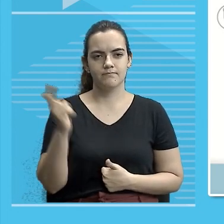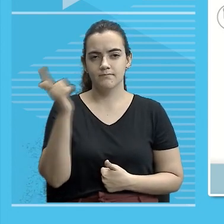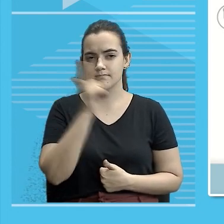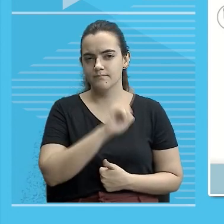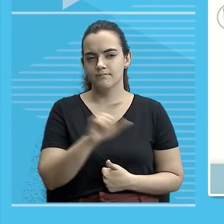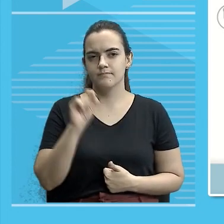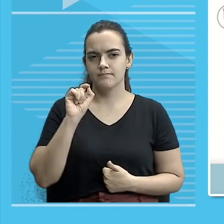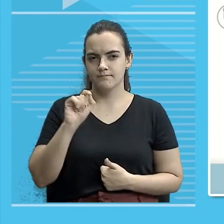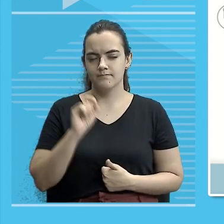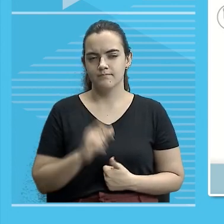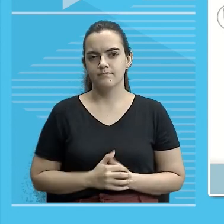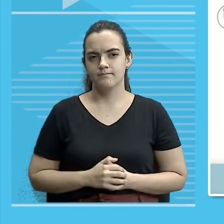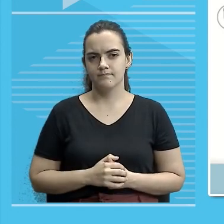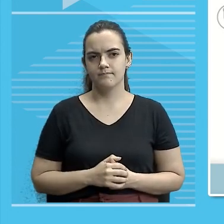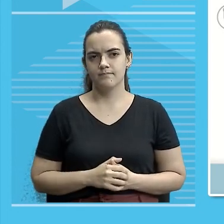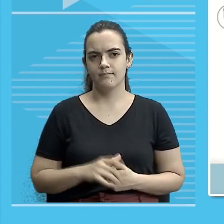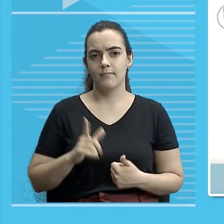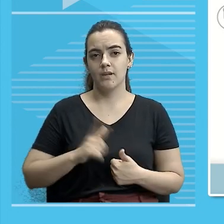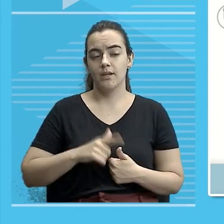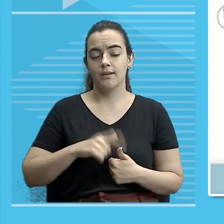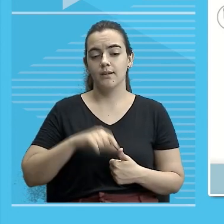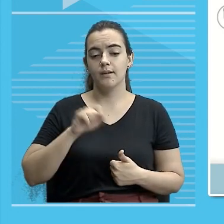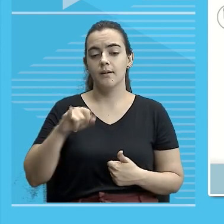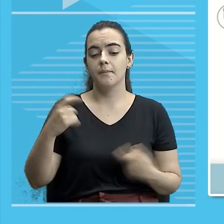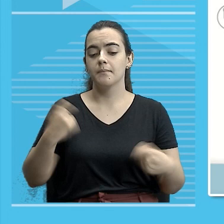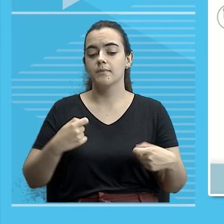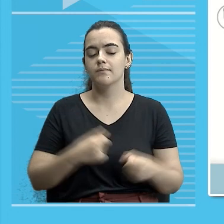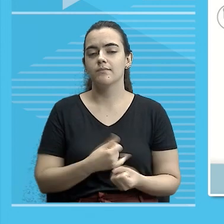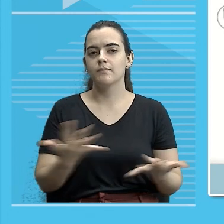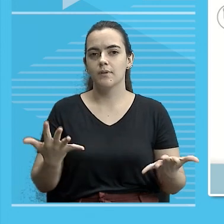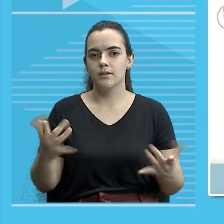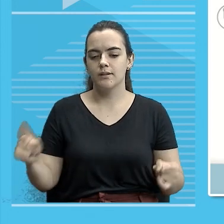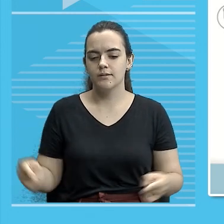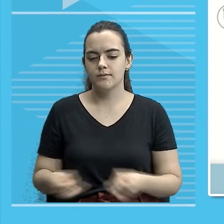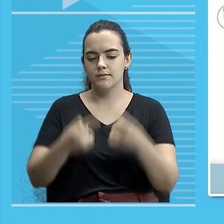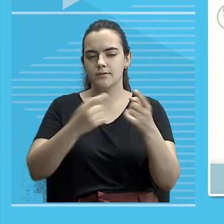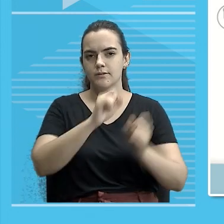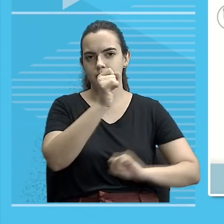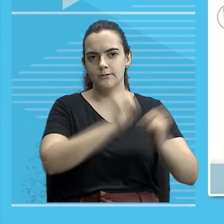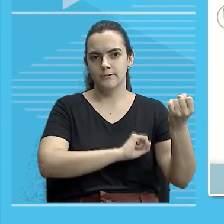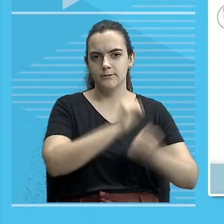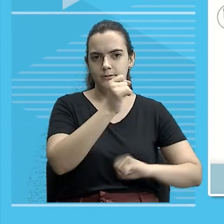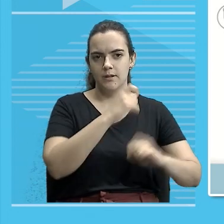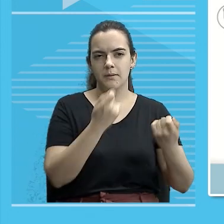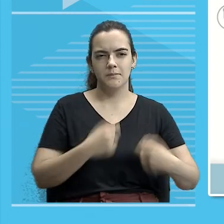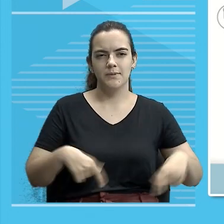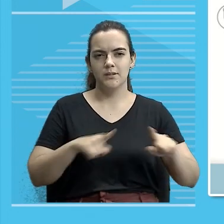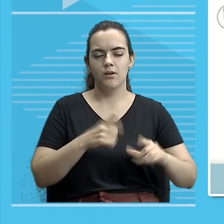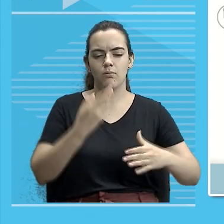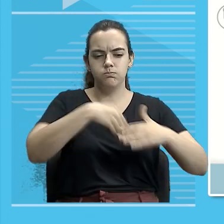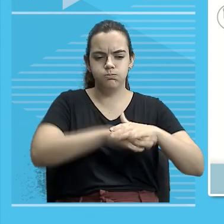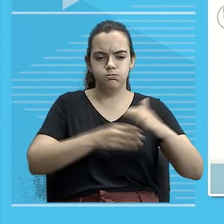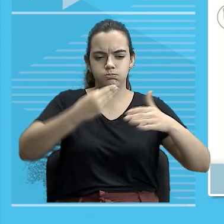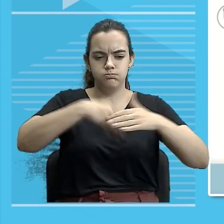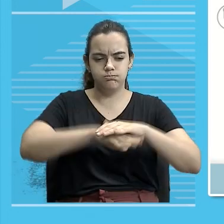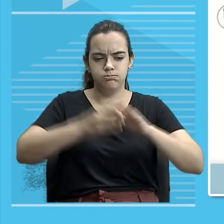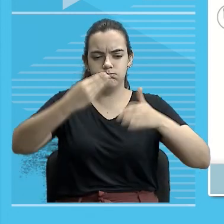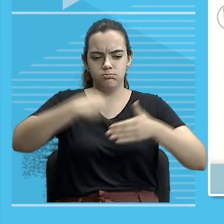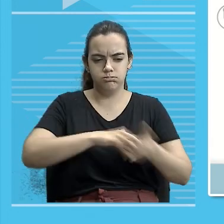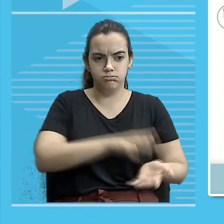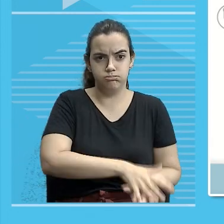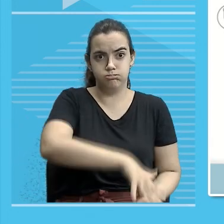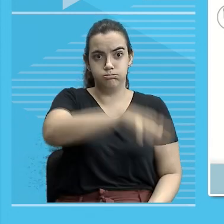somente quanto necessário assim os estoques podem ser reduzidos letra B